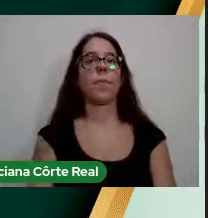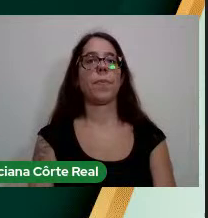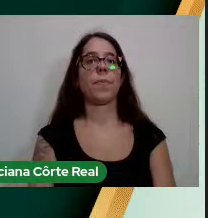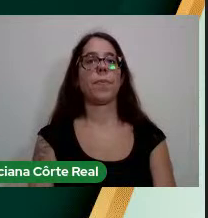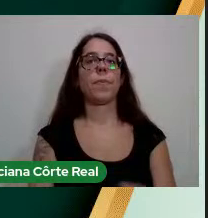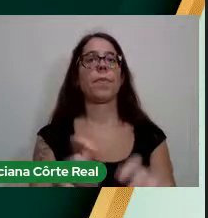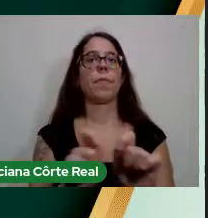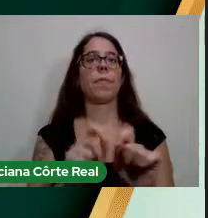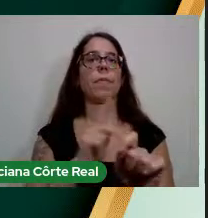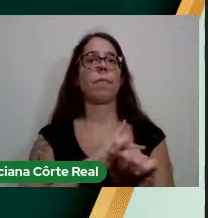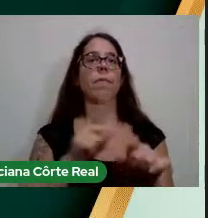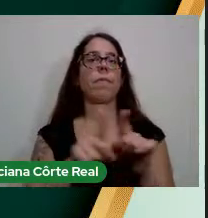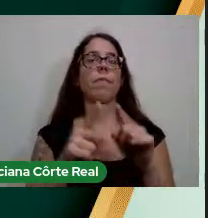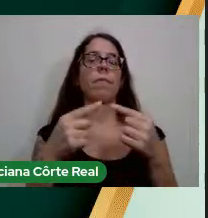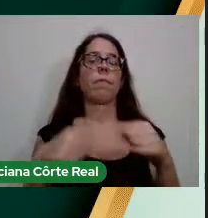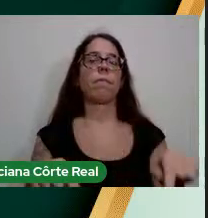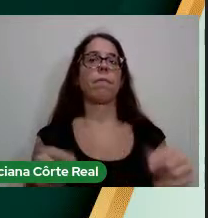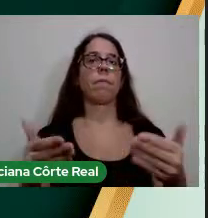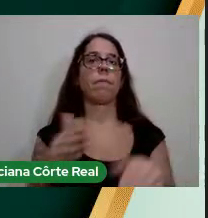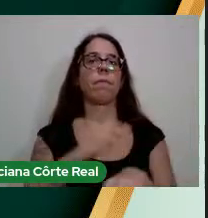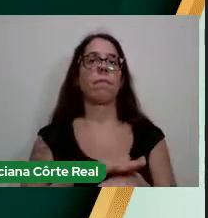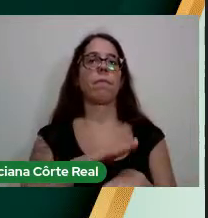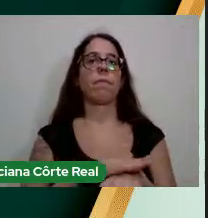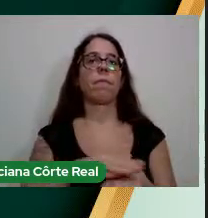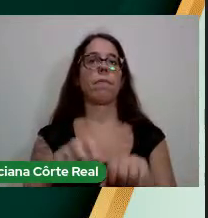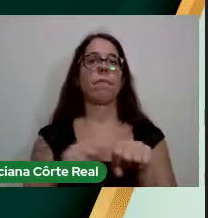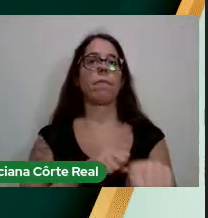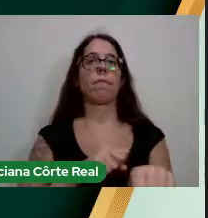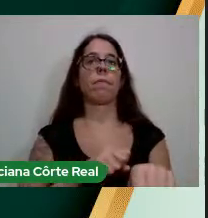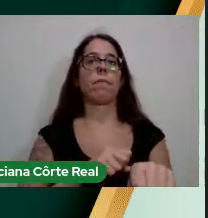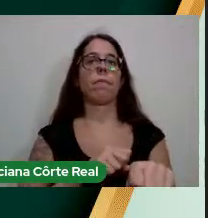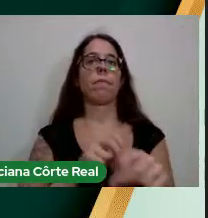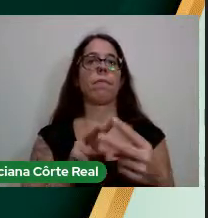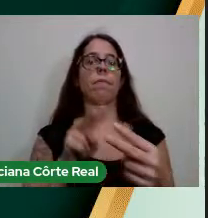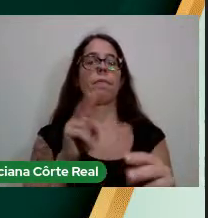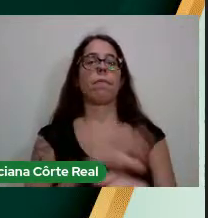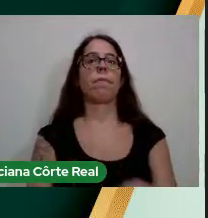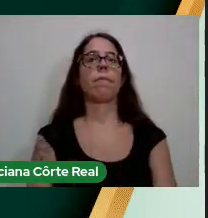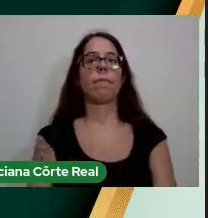a presidência e abertura dessa sessão solene de colação de grau virtual.